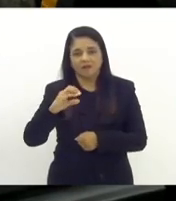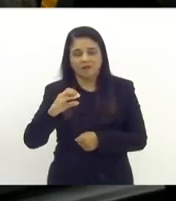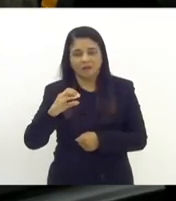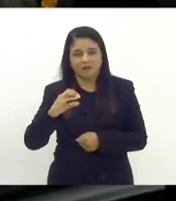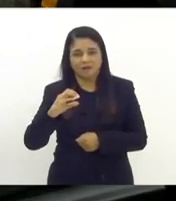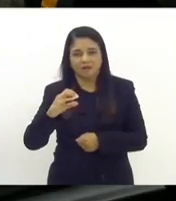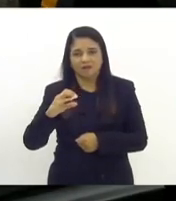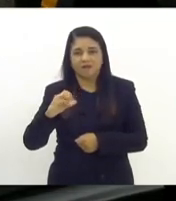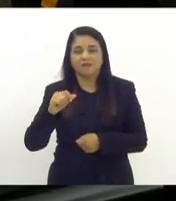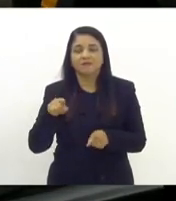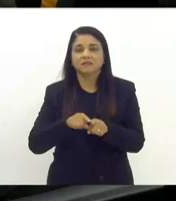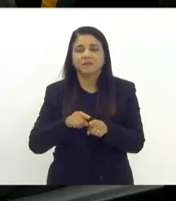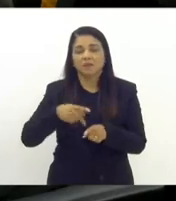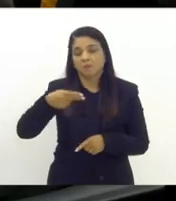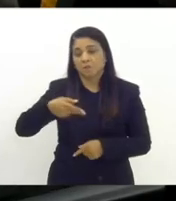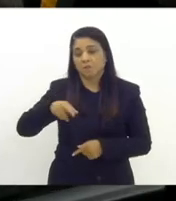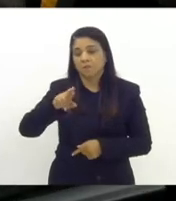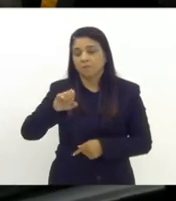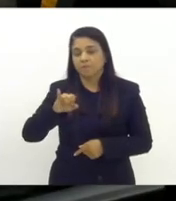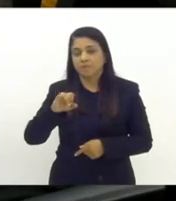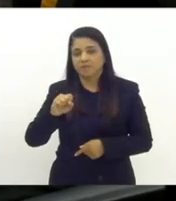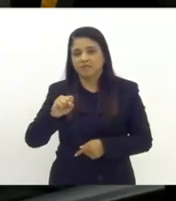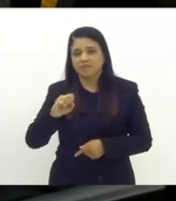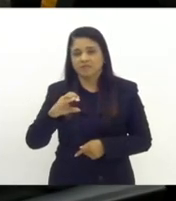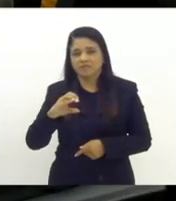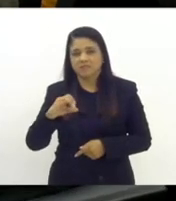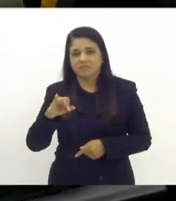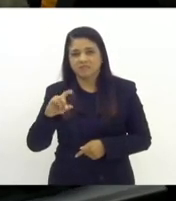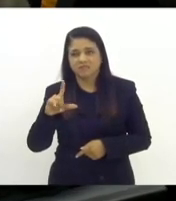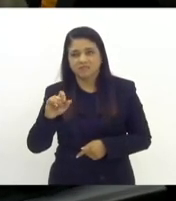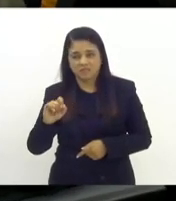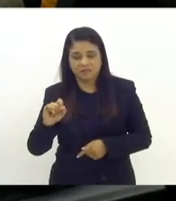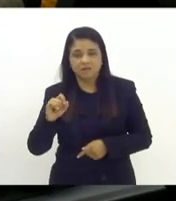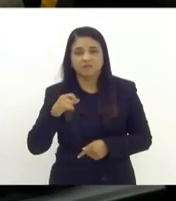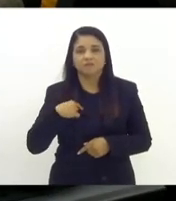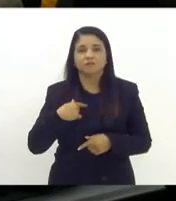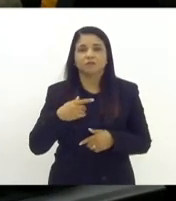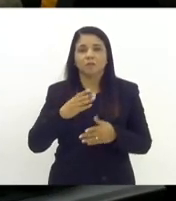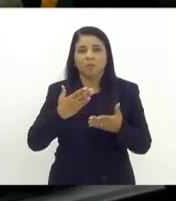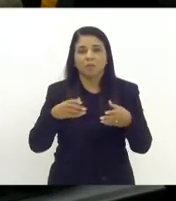Priscila do bloco na monogamia é gostoso demais